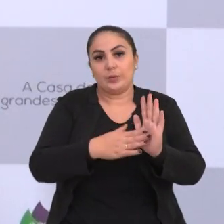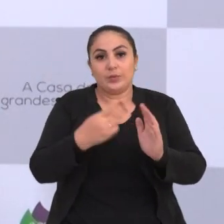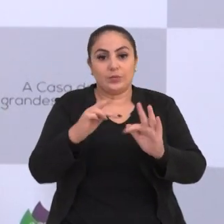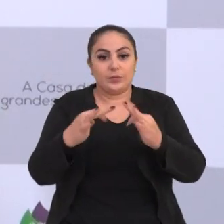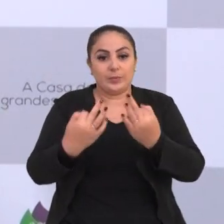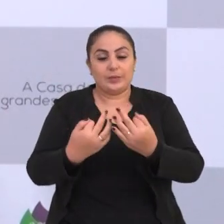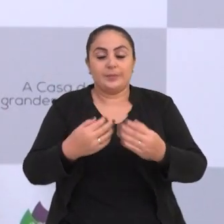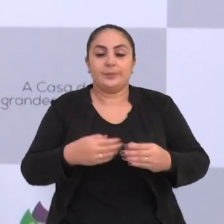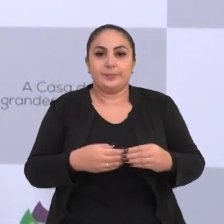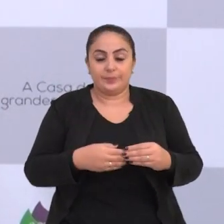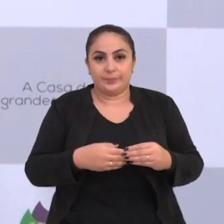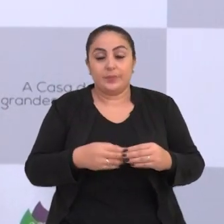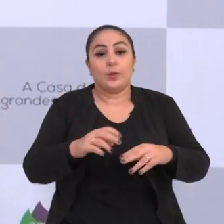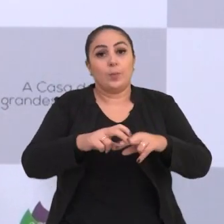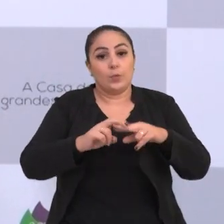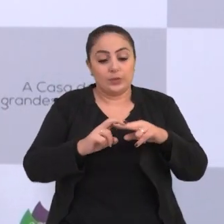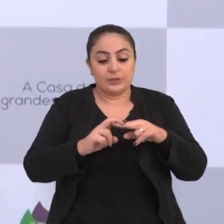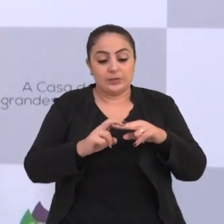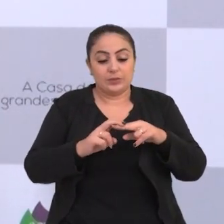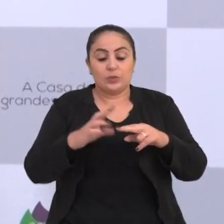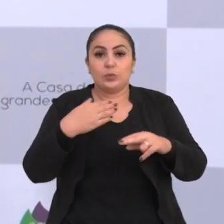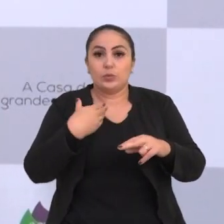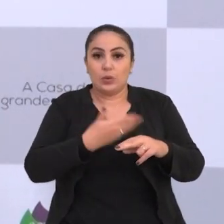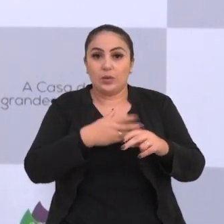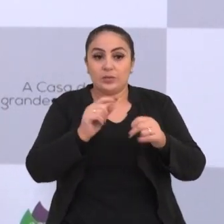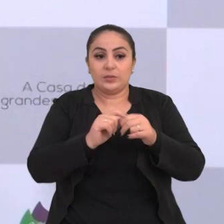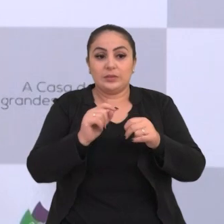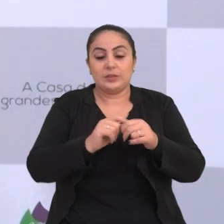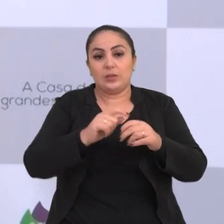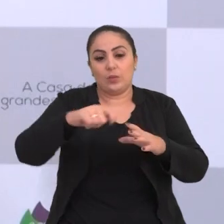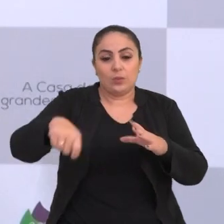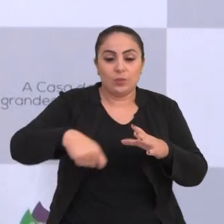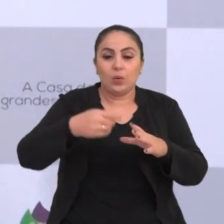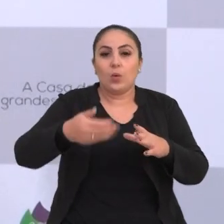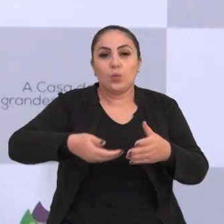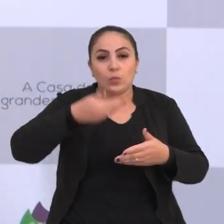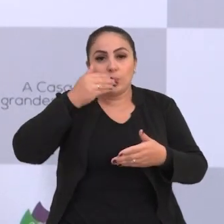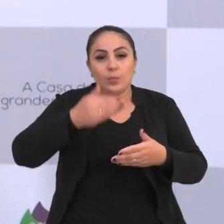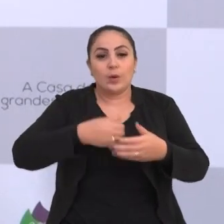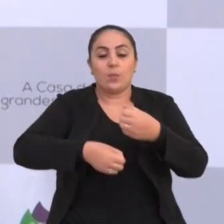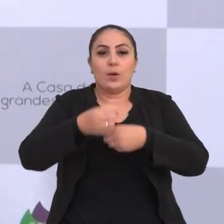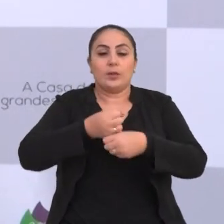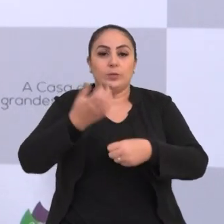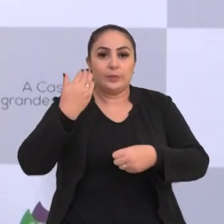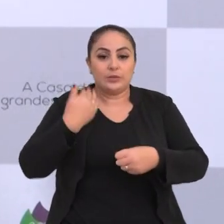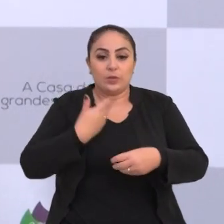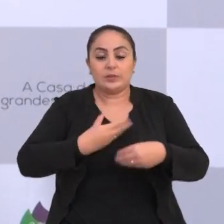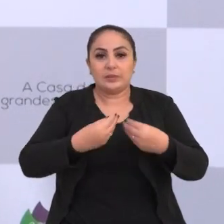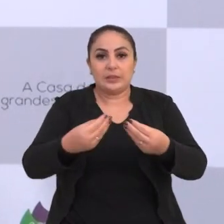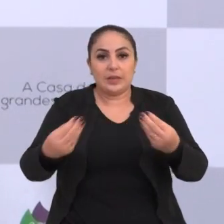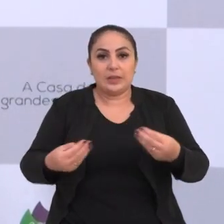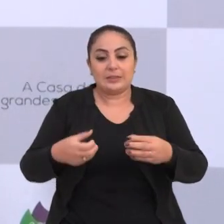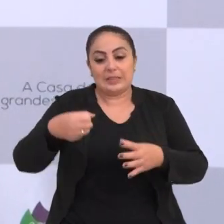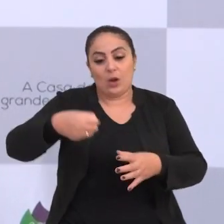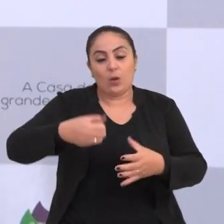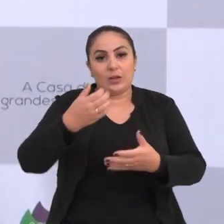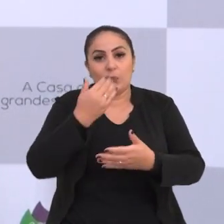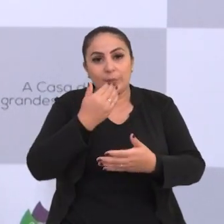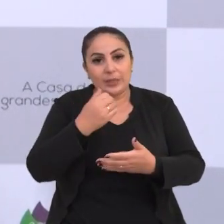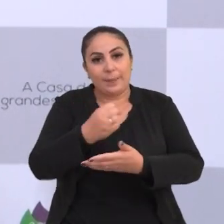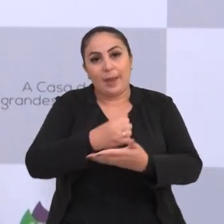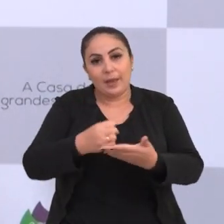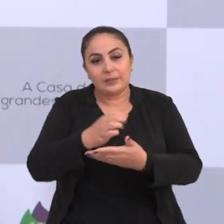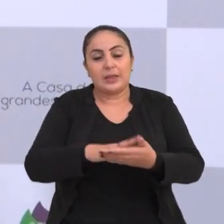para a sua família. Então, nós, através do sopão, ano passado, que nós entregávamos, através das sacolas